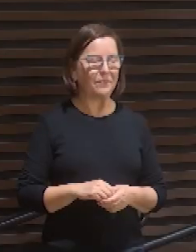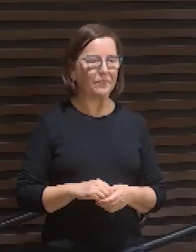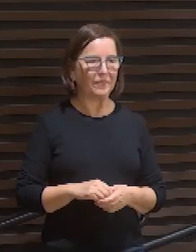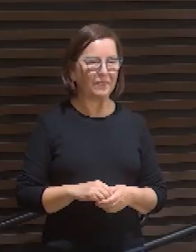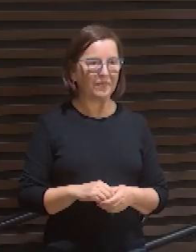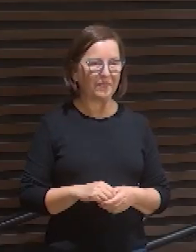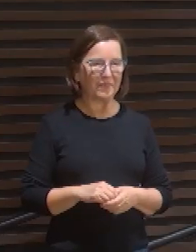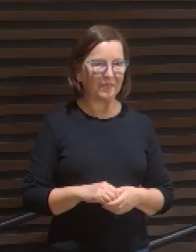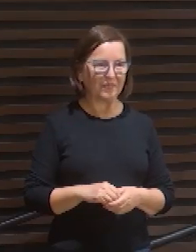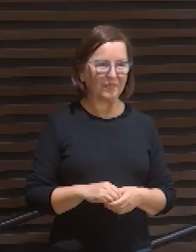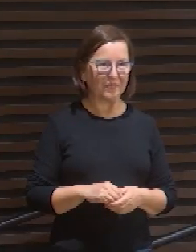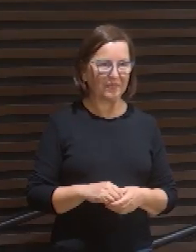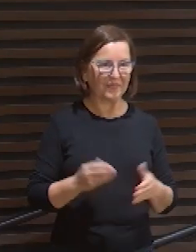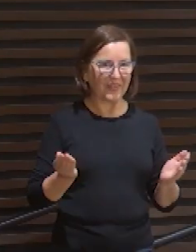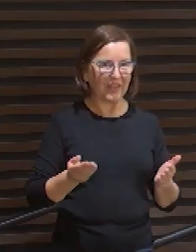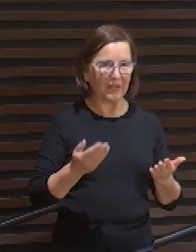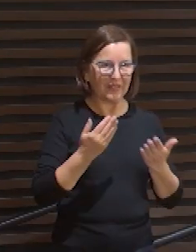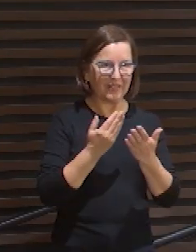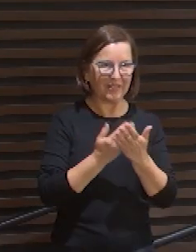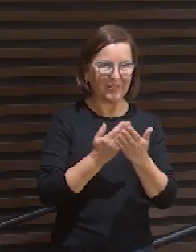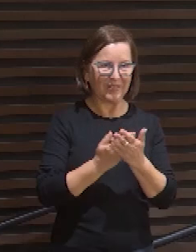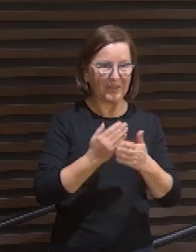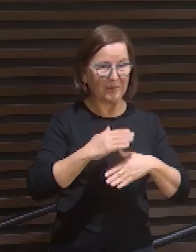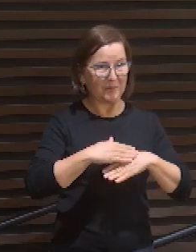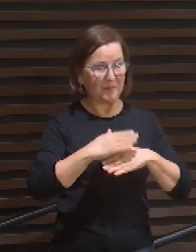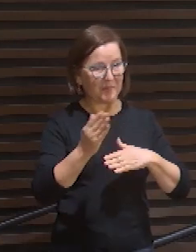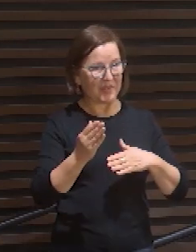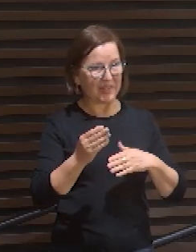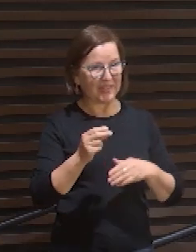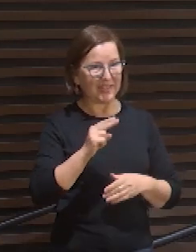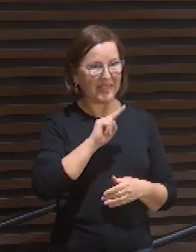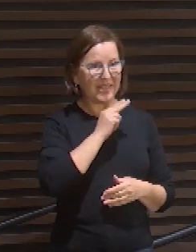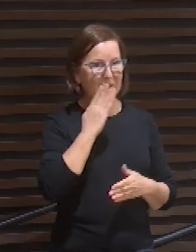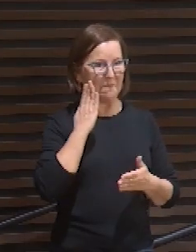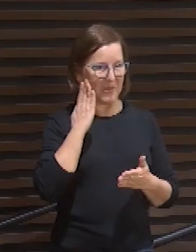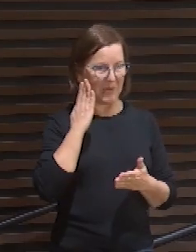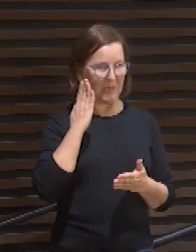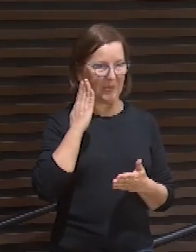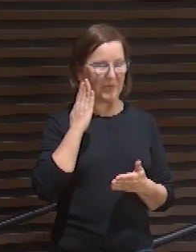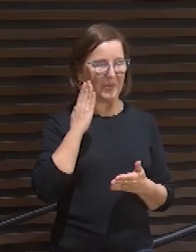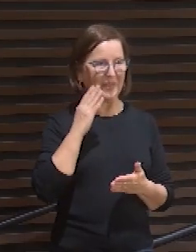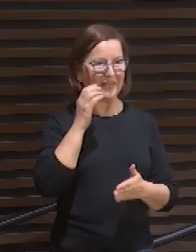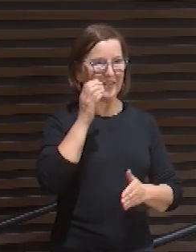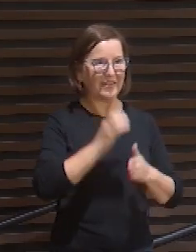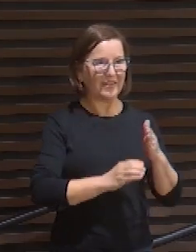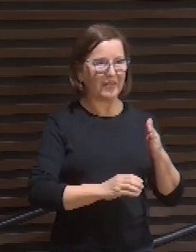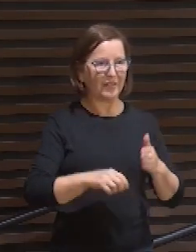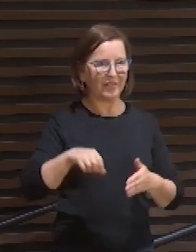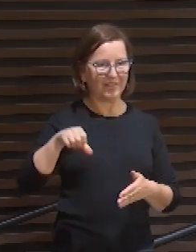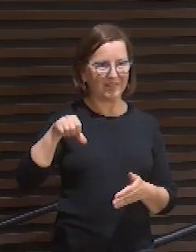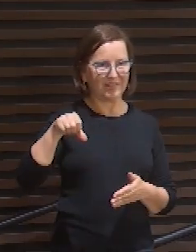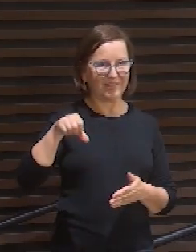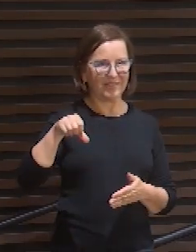Nós vamos caminhar um pouquinho mais aqui em Hebreus, no capítulo 9.